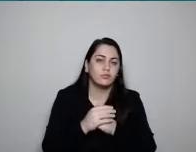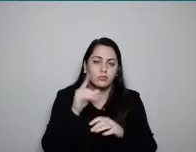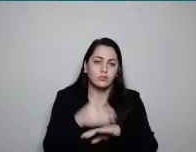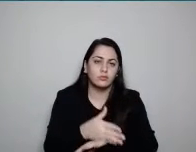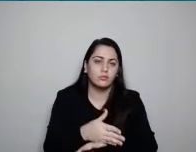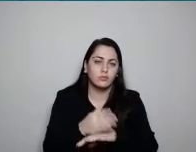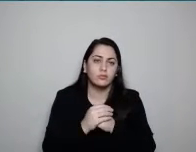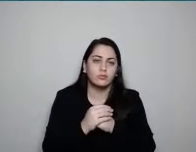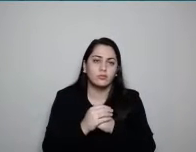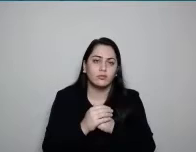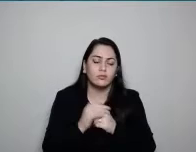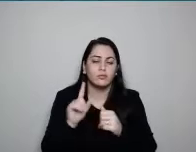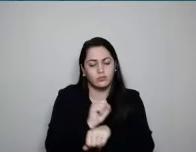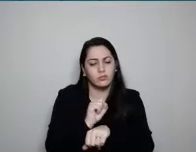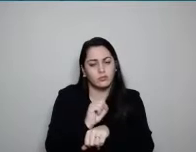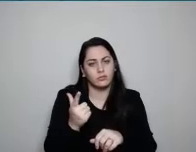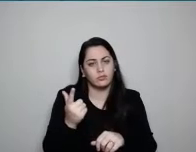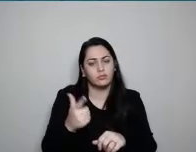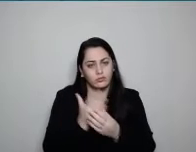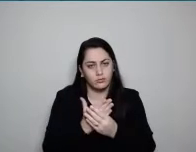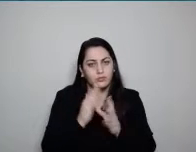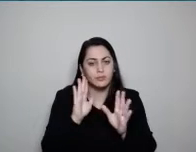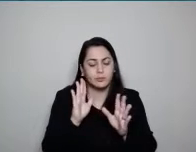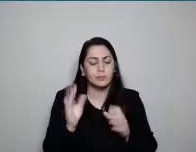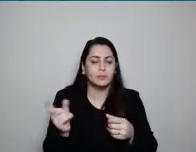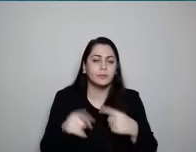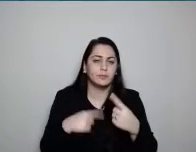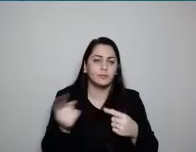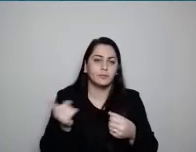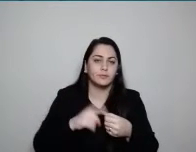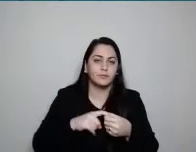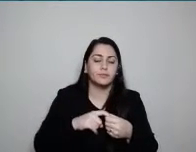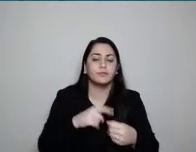situação seja regularizada, né? Depois a gente retorna. É o 122, né?